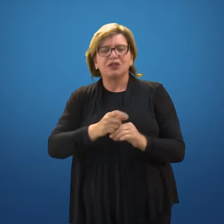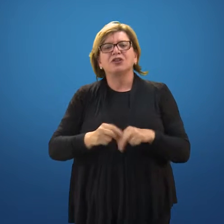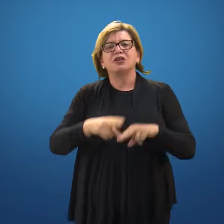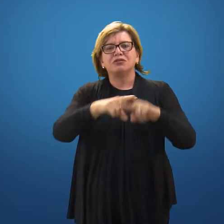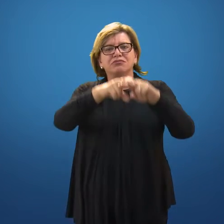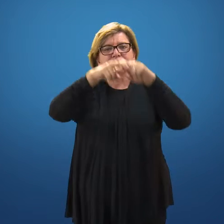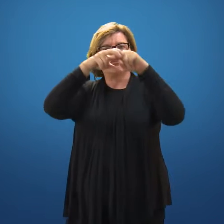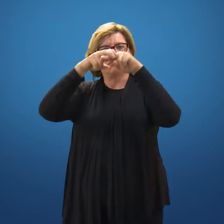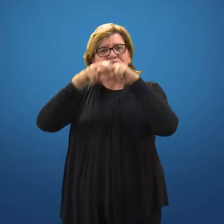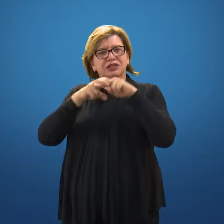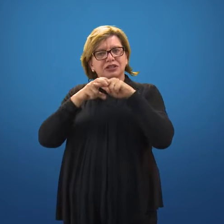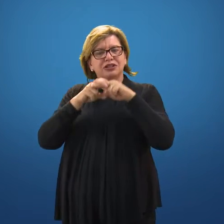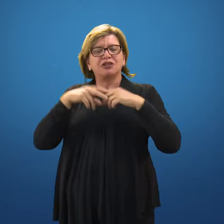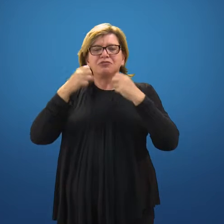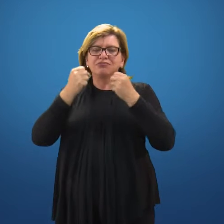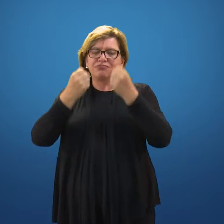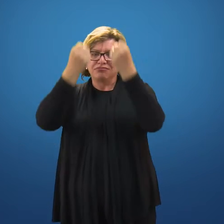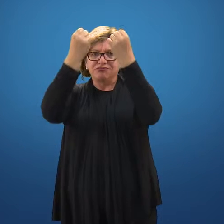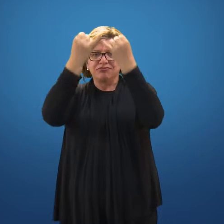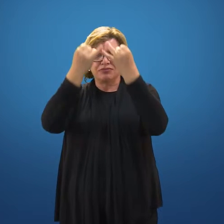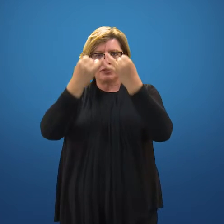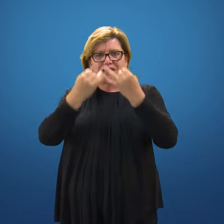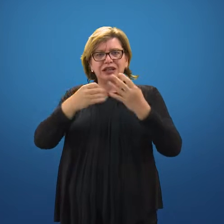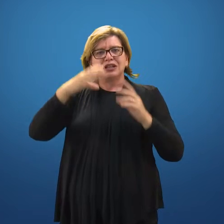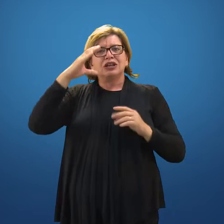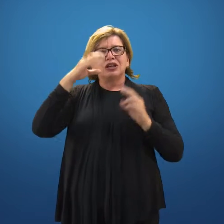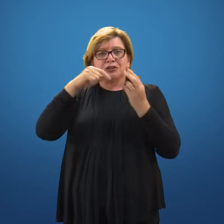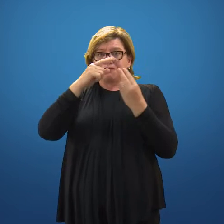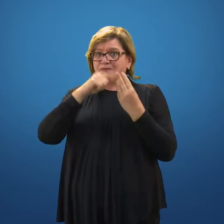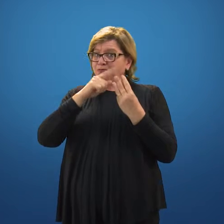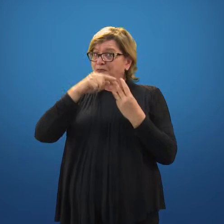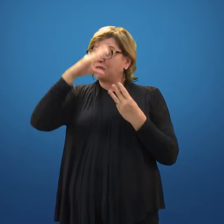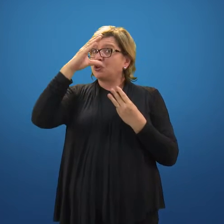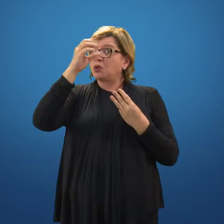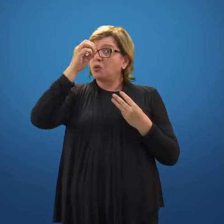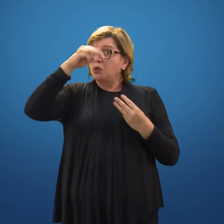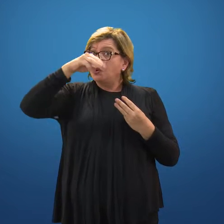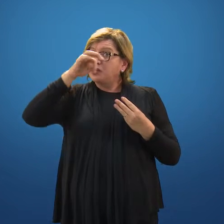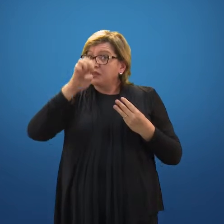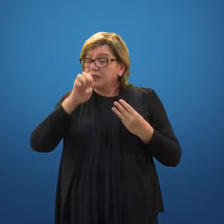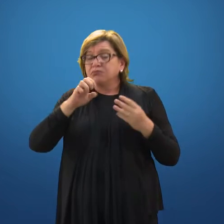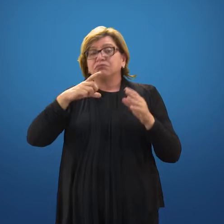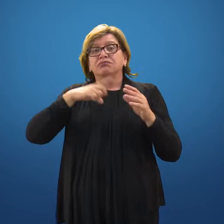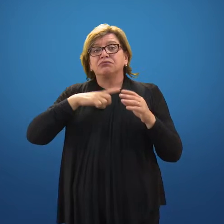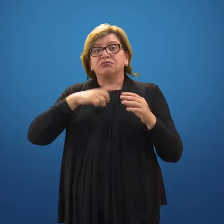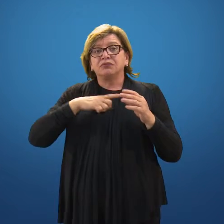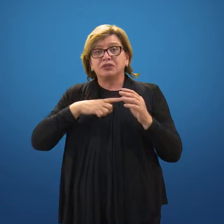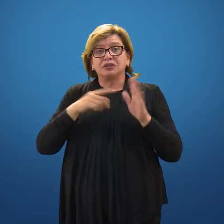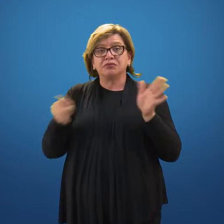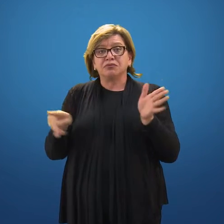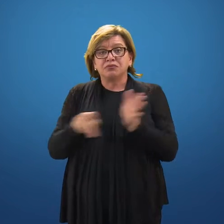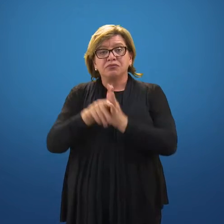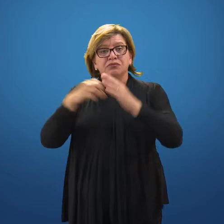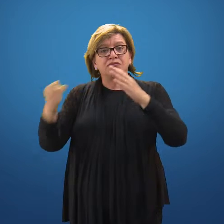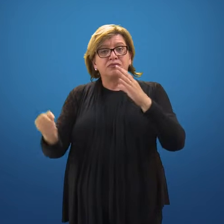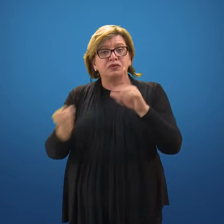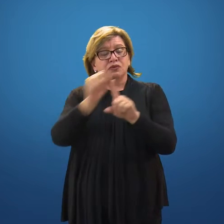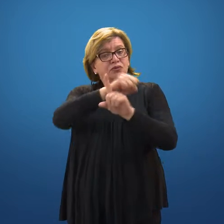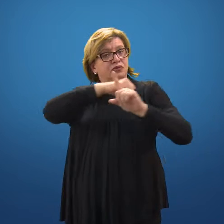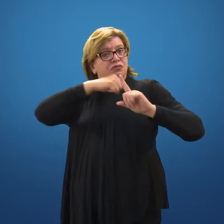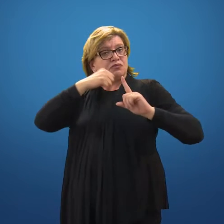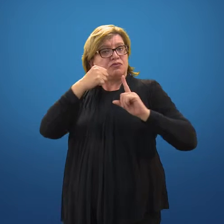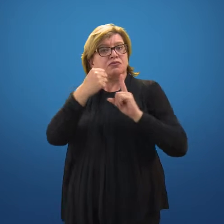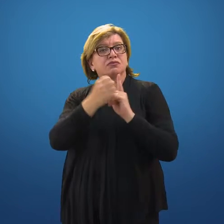Portanto, podemos falar que o Comte, ele trouxe para a sociologia uma